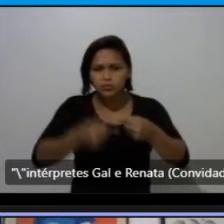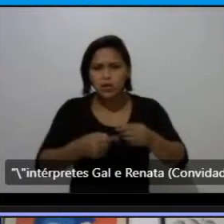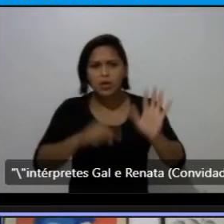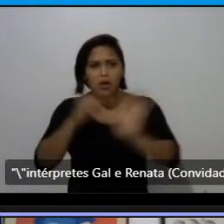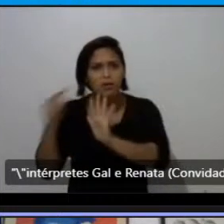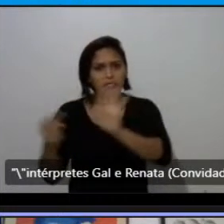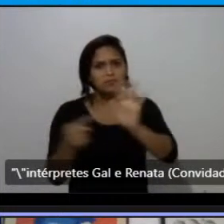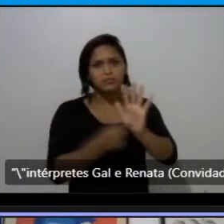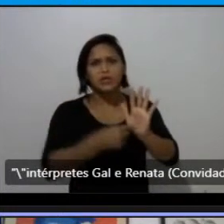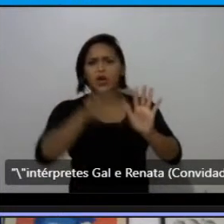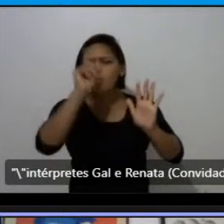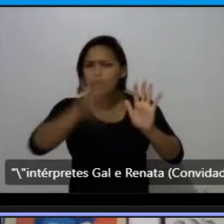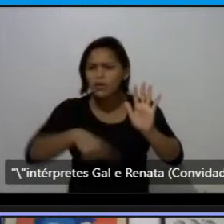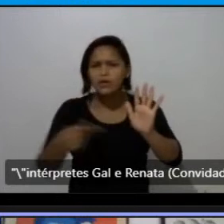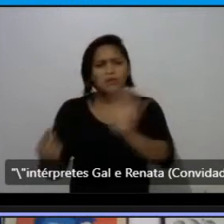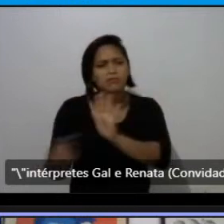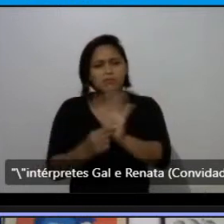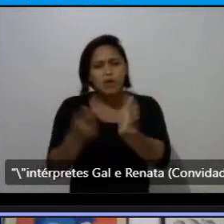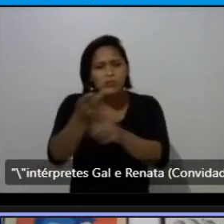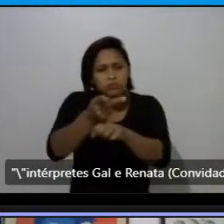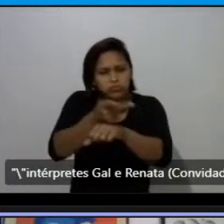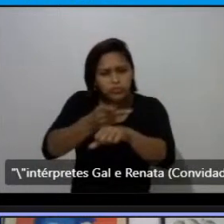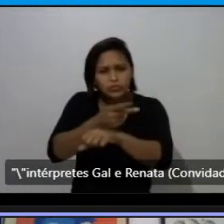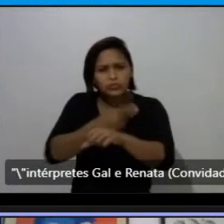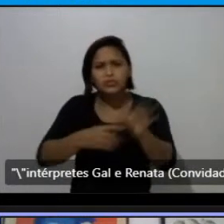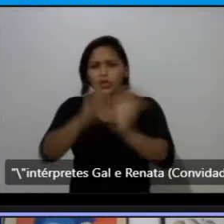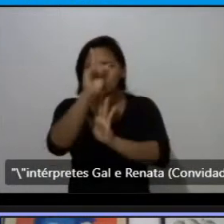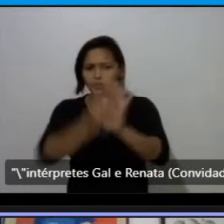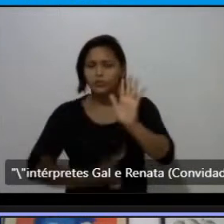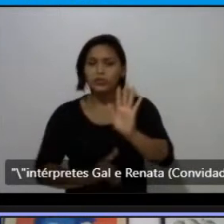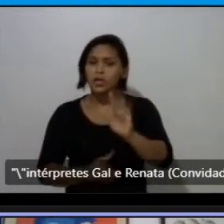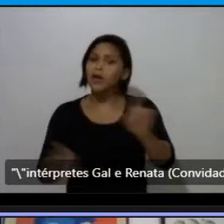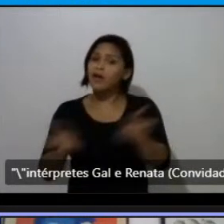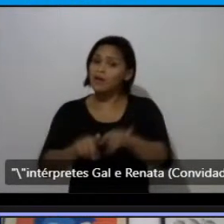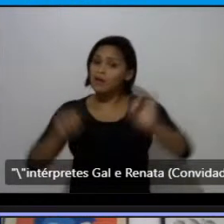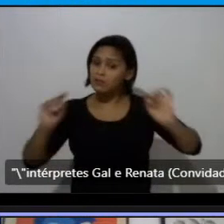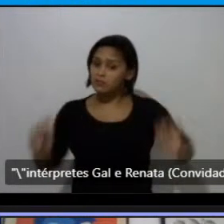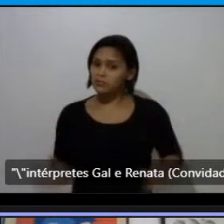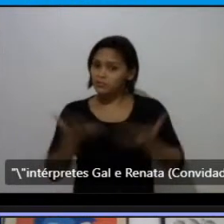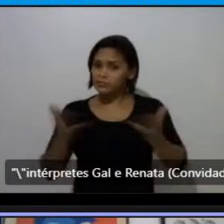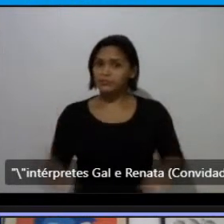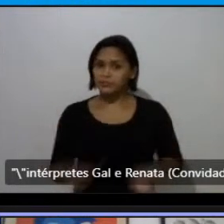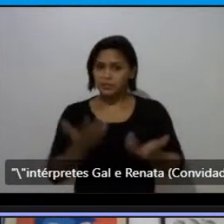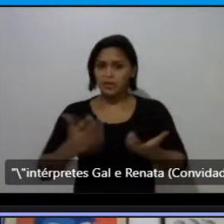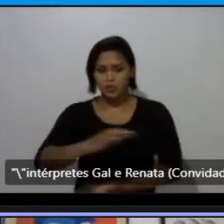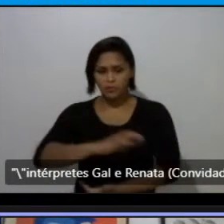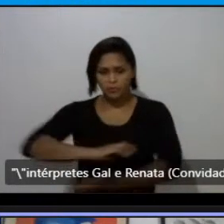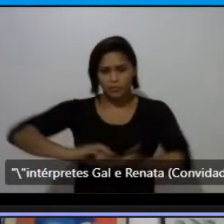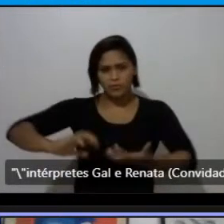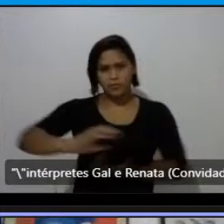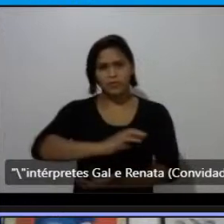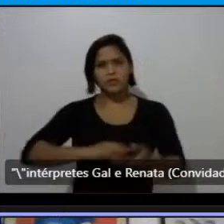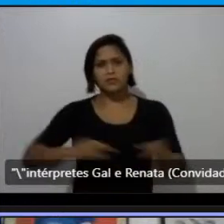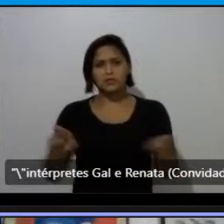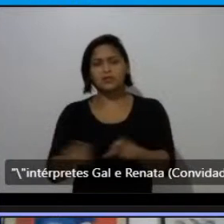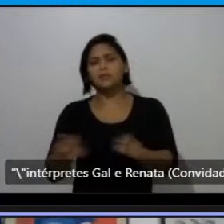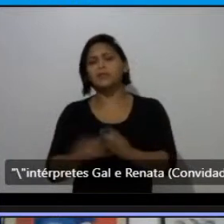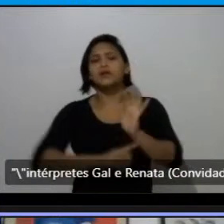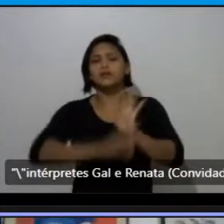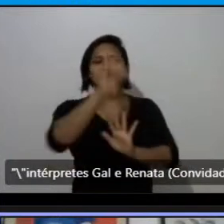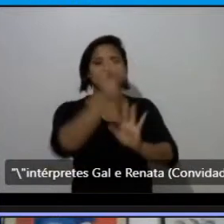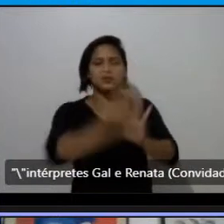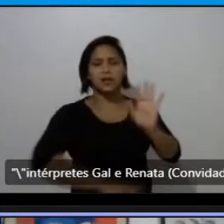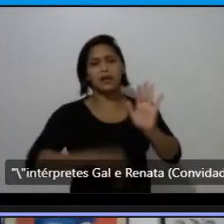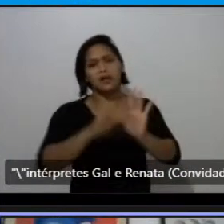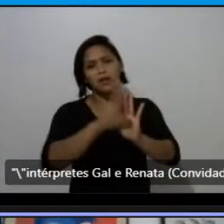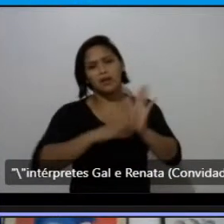denunciando, o que que eles estão buscando enquanto direitos. E aí eu lembrei dos manifestos, né? Ou das declarações, que é uma forma